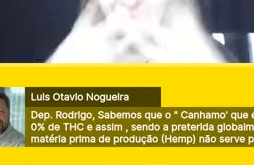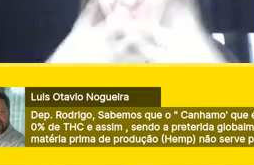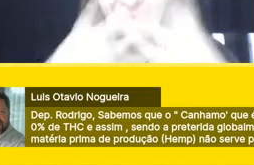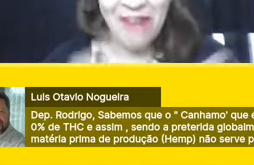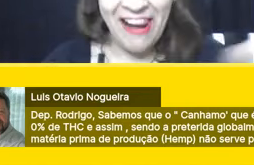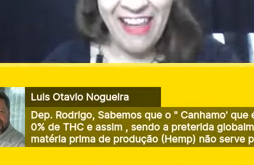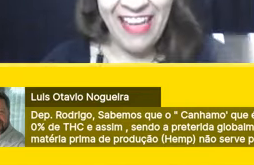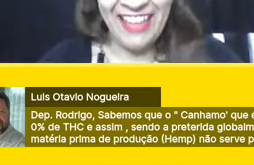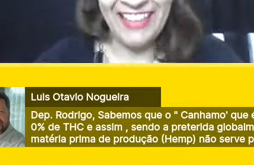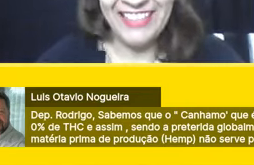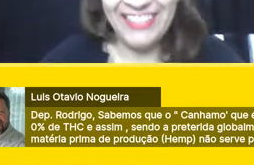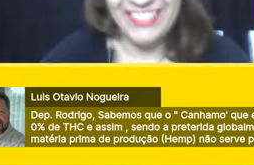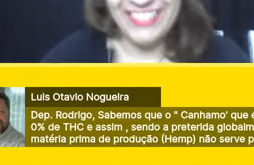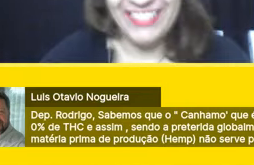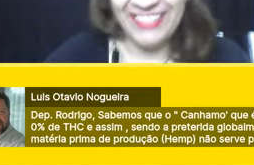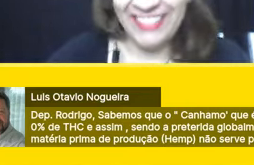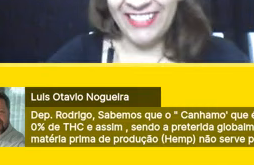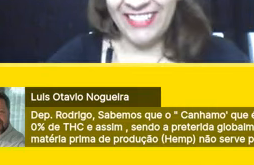deputado.